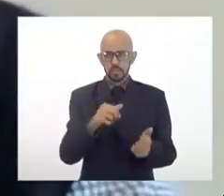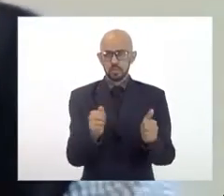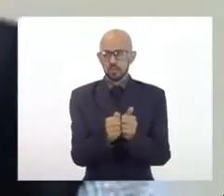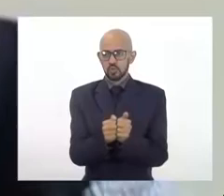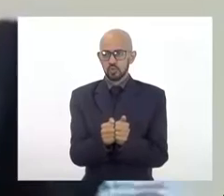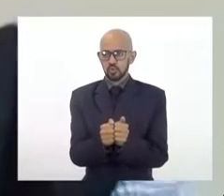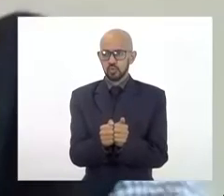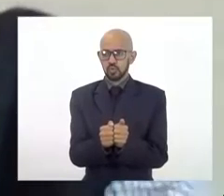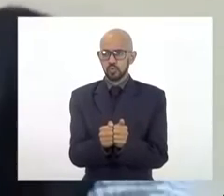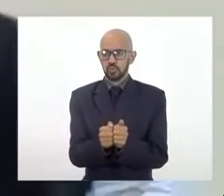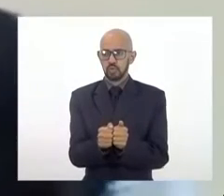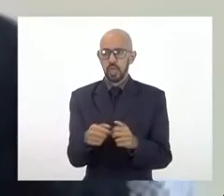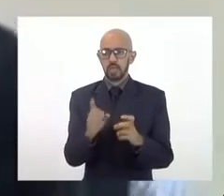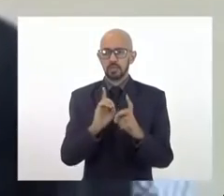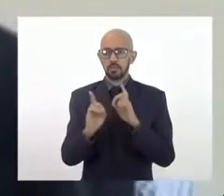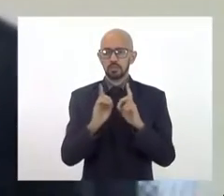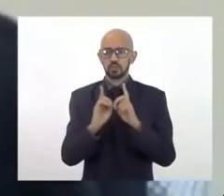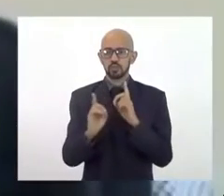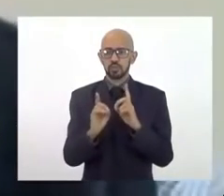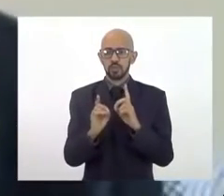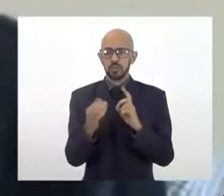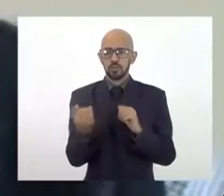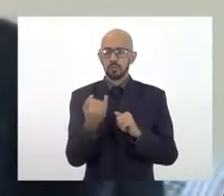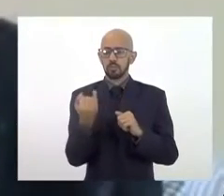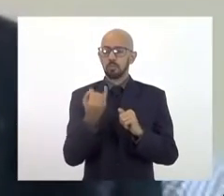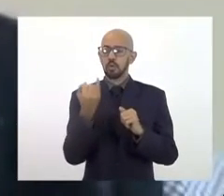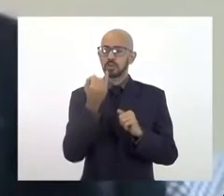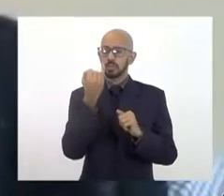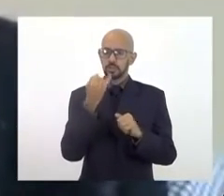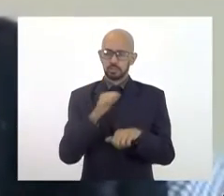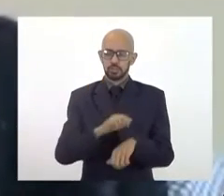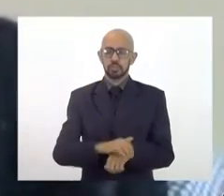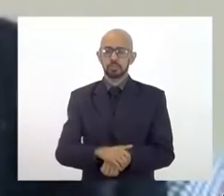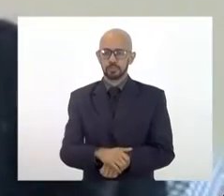nessa discussão extremamente importante.